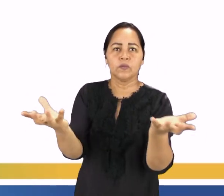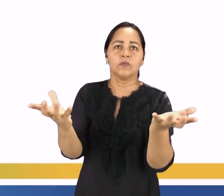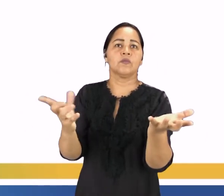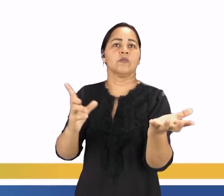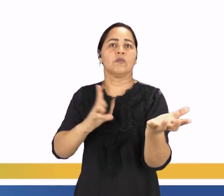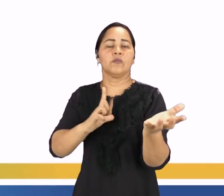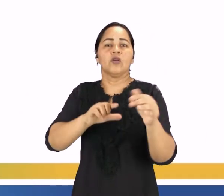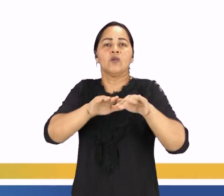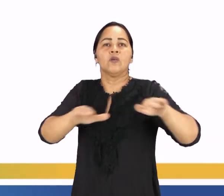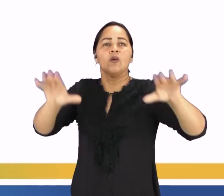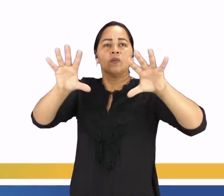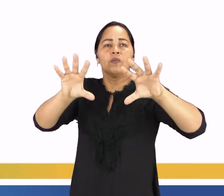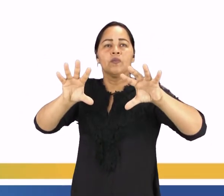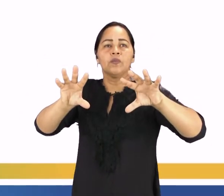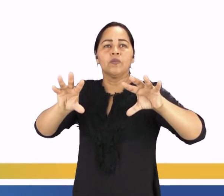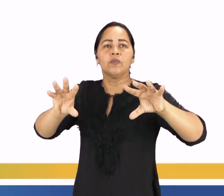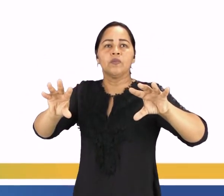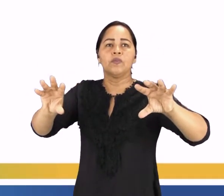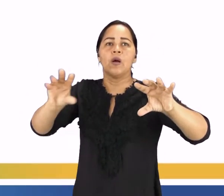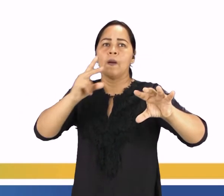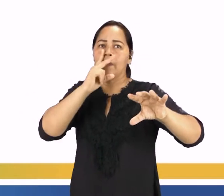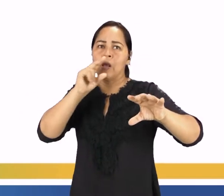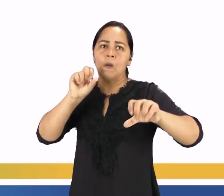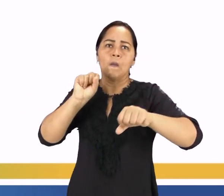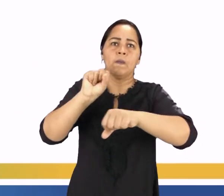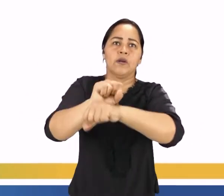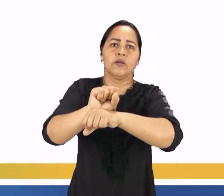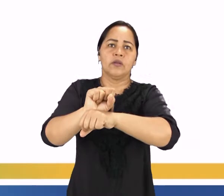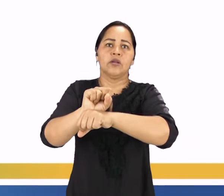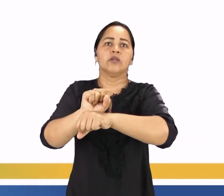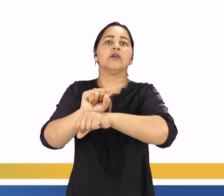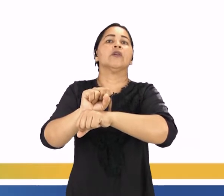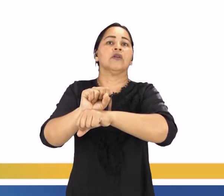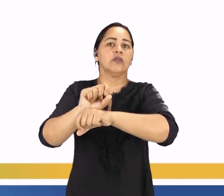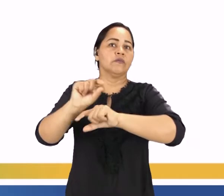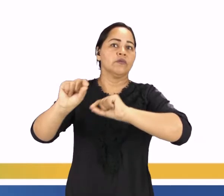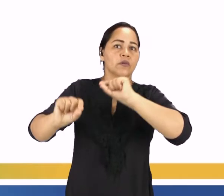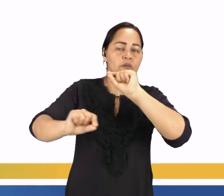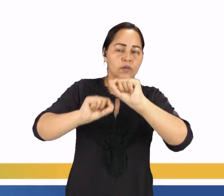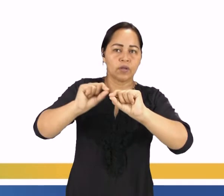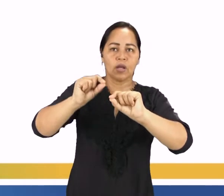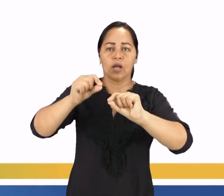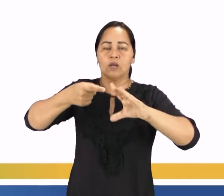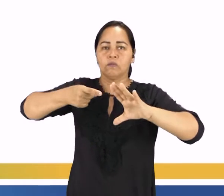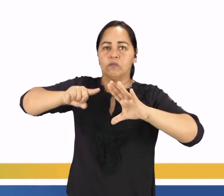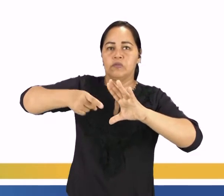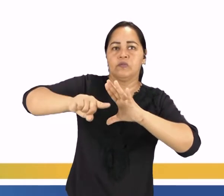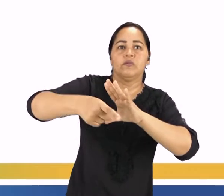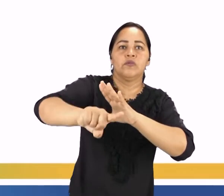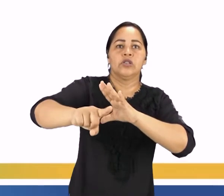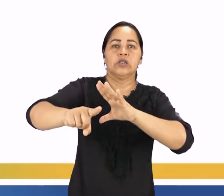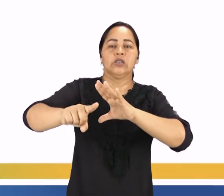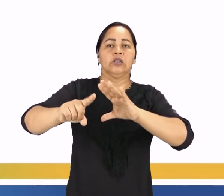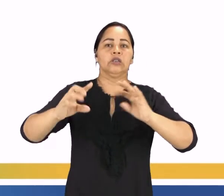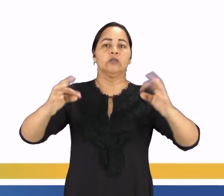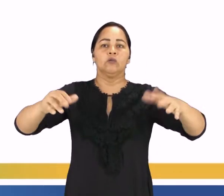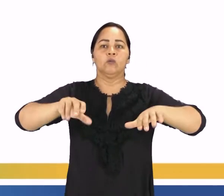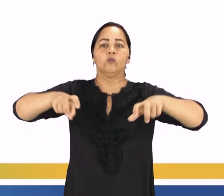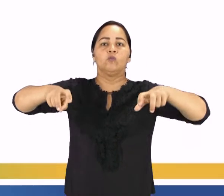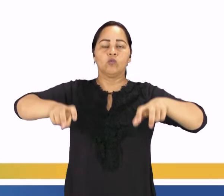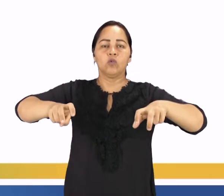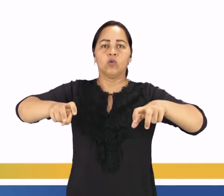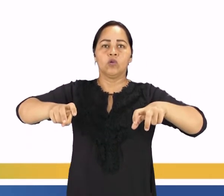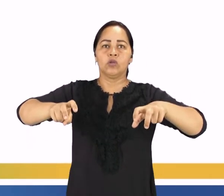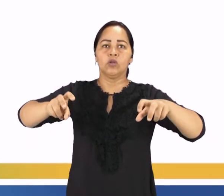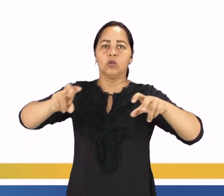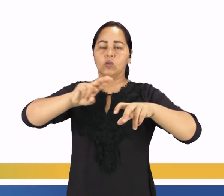la nieve parecían inmóviles, fue la humedad y la espesura, el trueno, sin